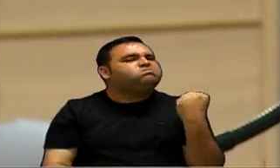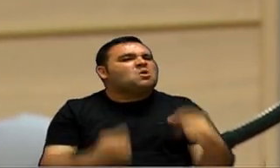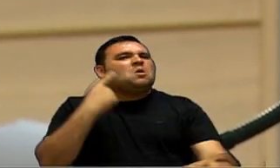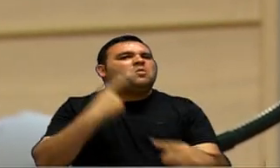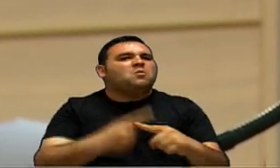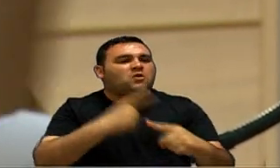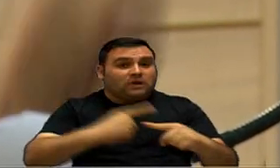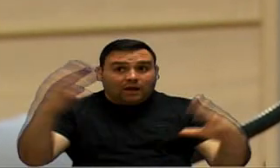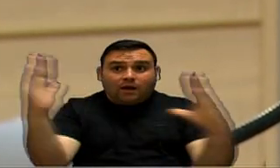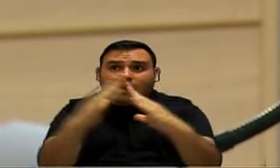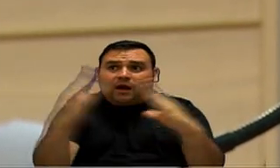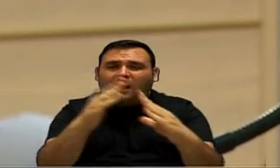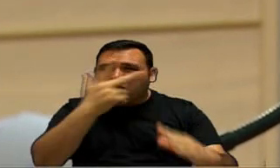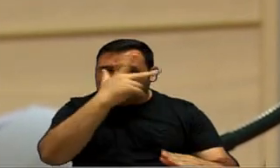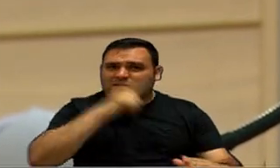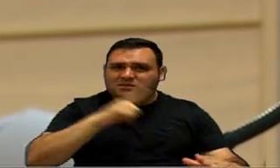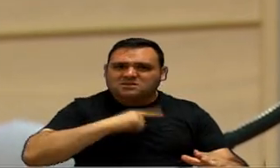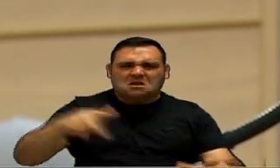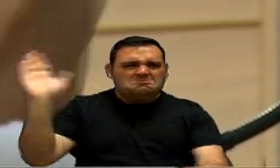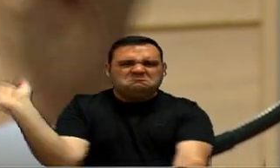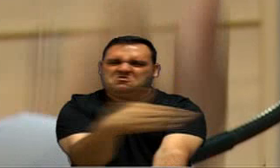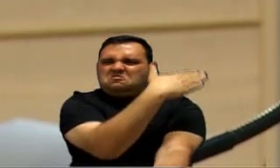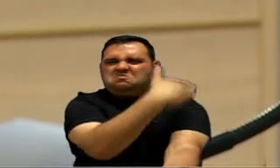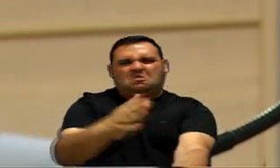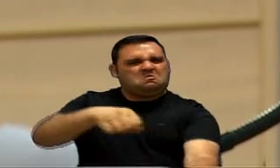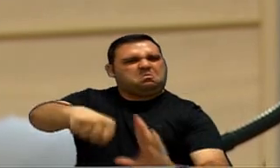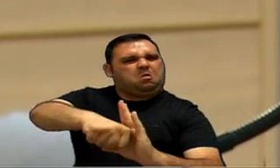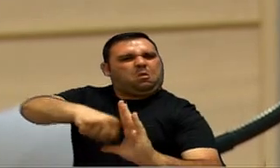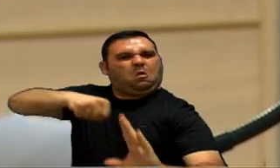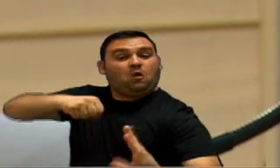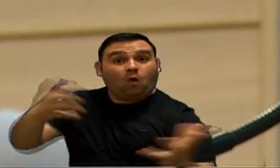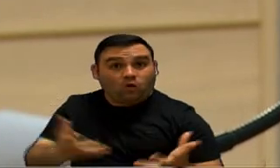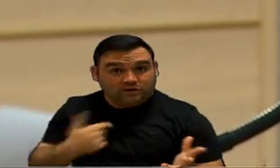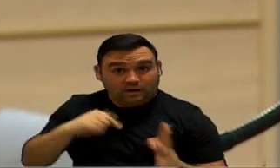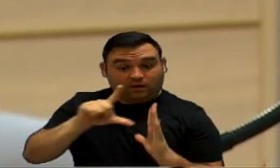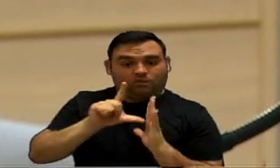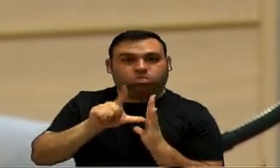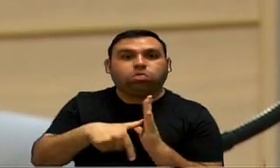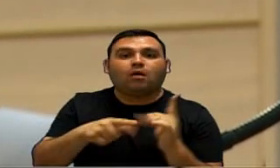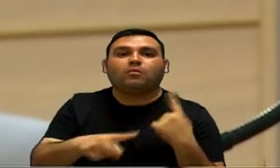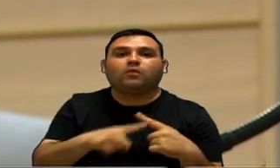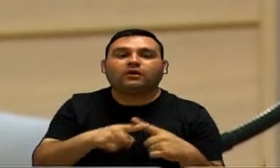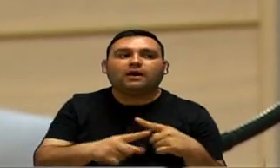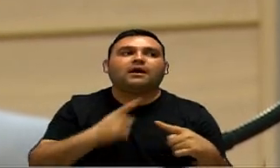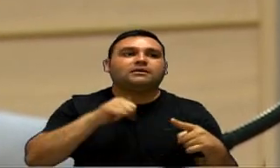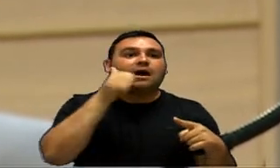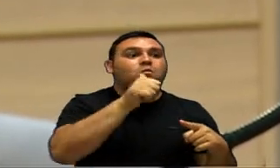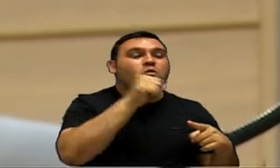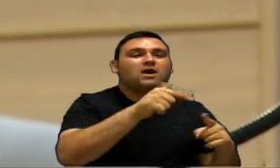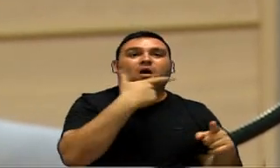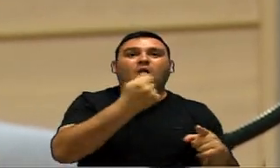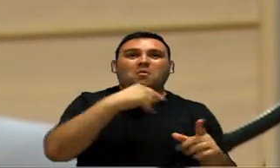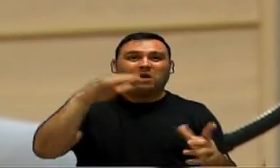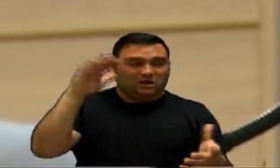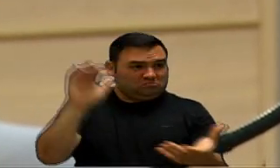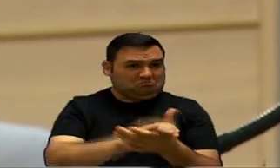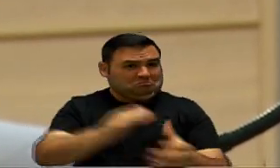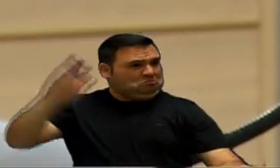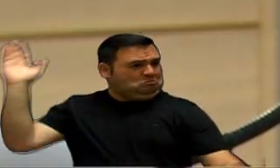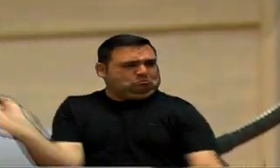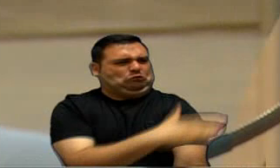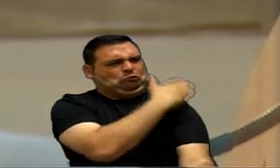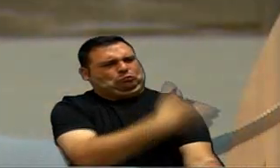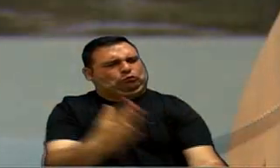Porque em casa tem gente apanhando. Hoje eu atrasei de vir para cá, Yara, porque eu atendi uma mulher que apanhou do marido.